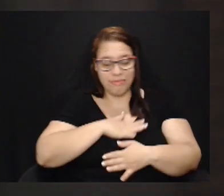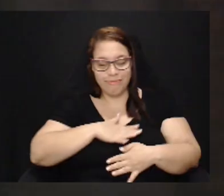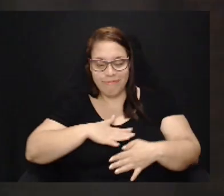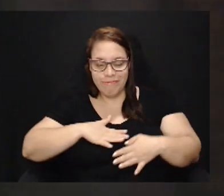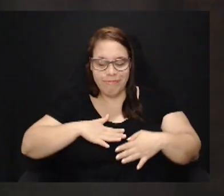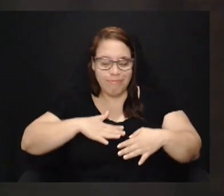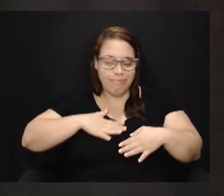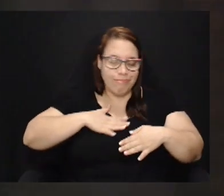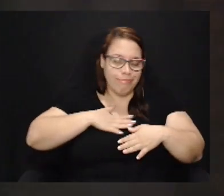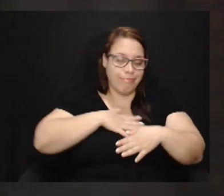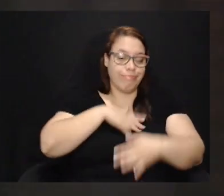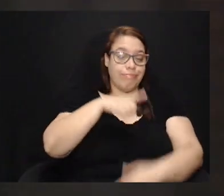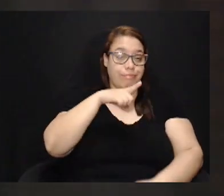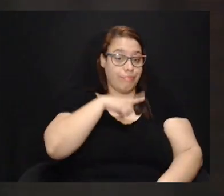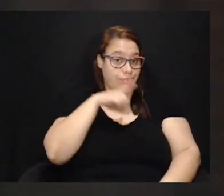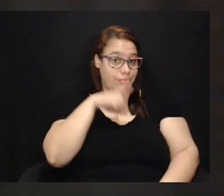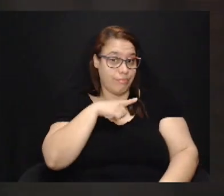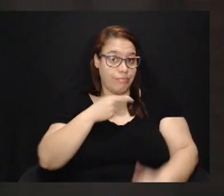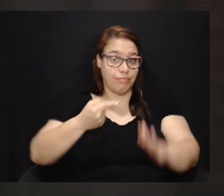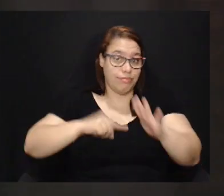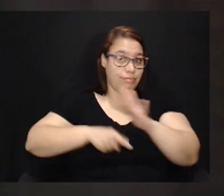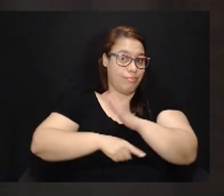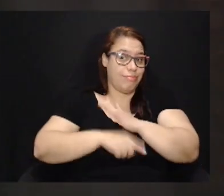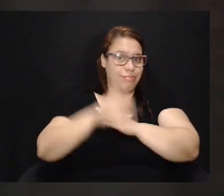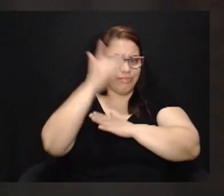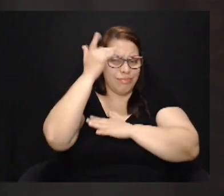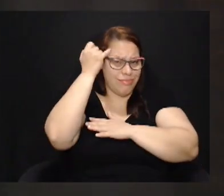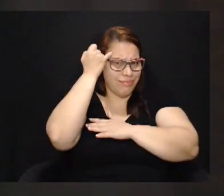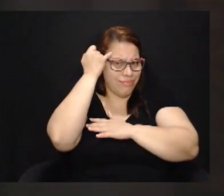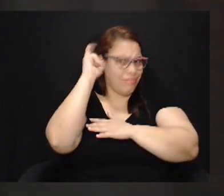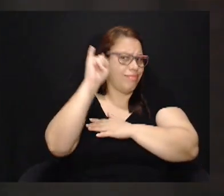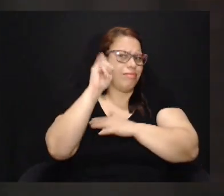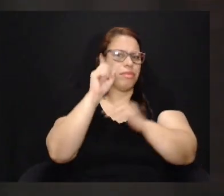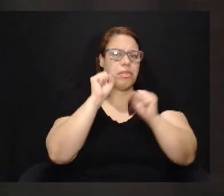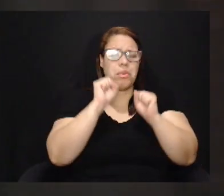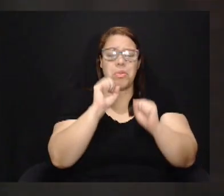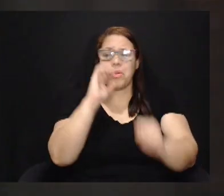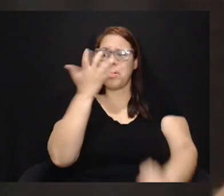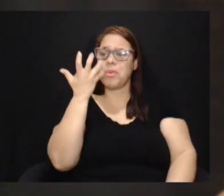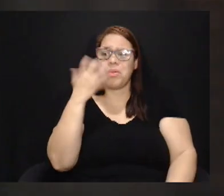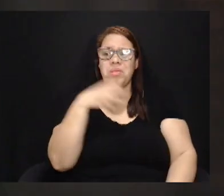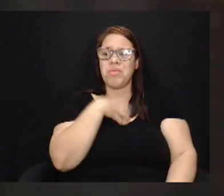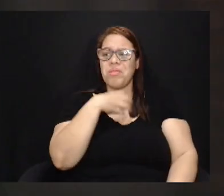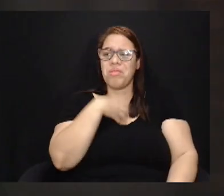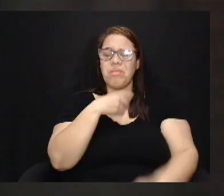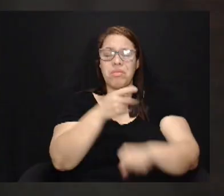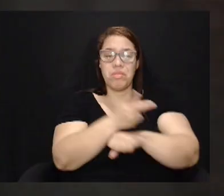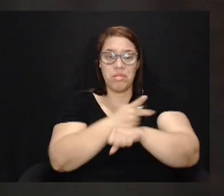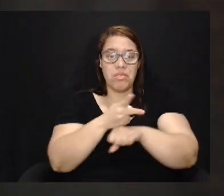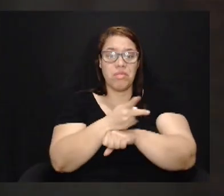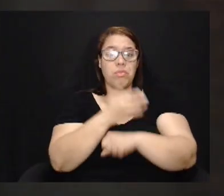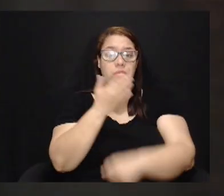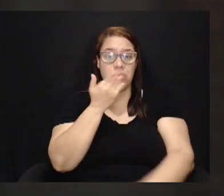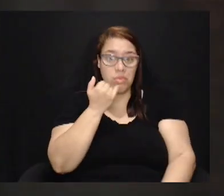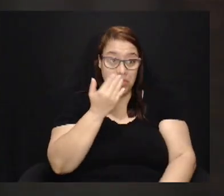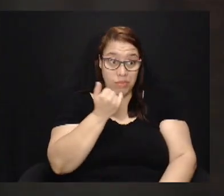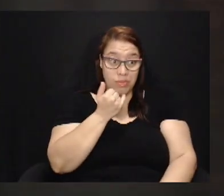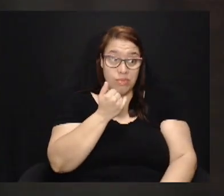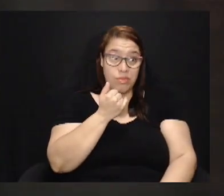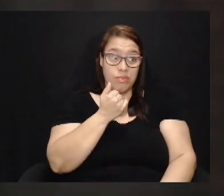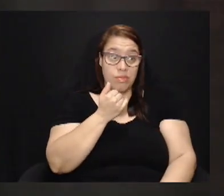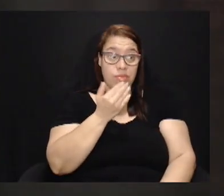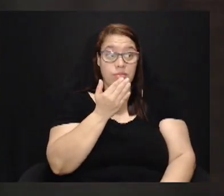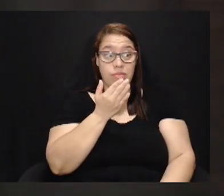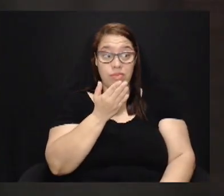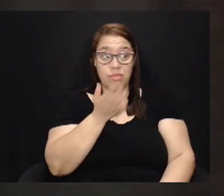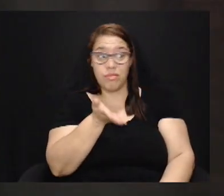questões que estão muito internas, que eu não faço nem ideia do que possa estar fazendo com que eu vá buscar uma comida, com que eu vá me alimentar de